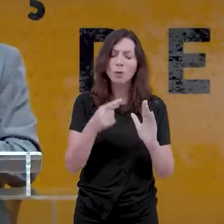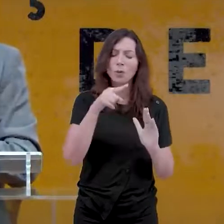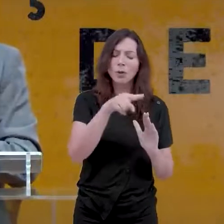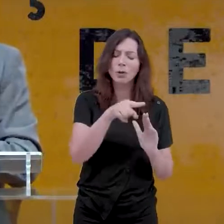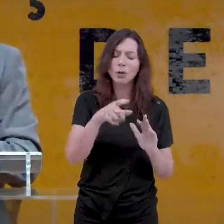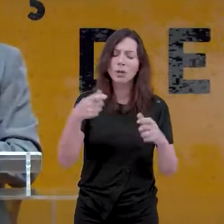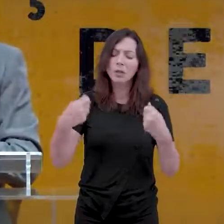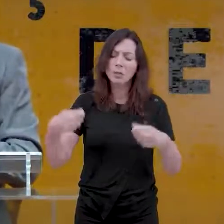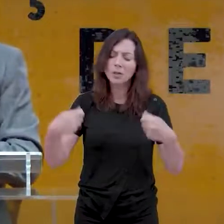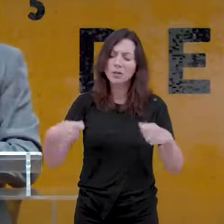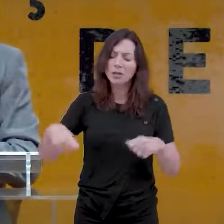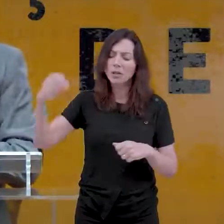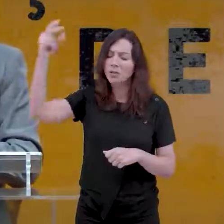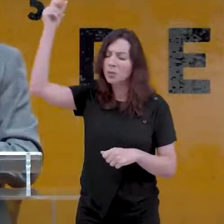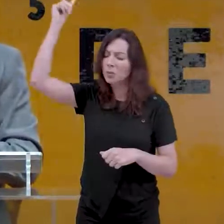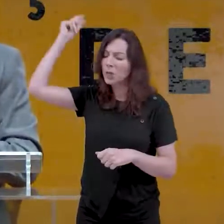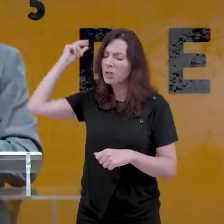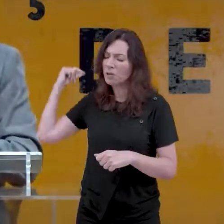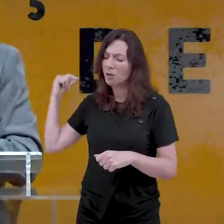nossas necessidades hoje.